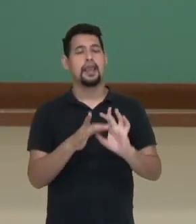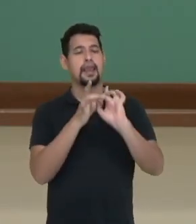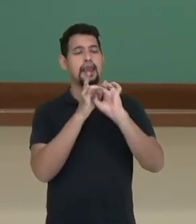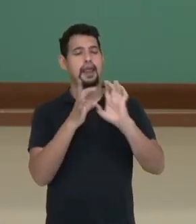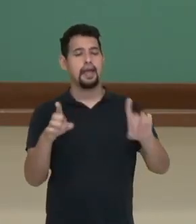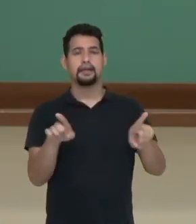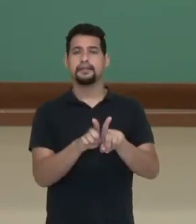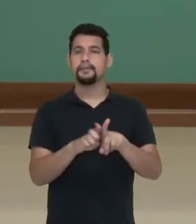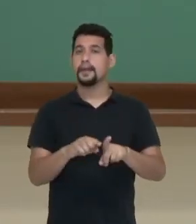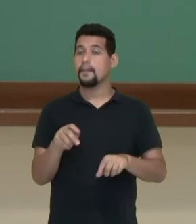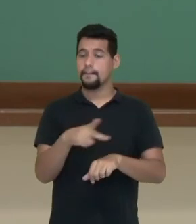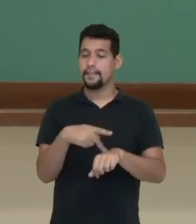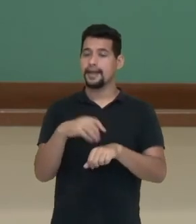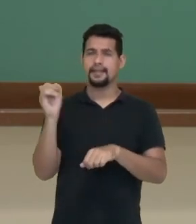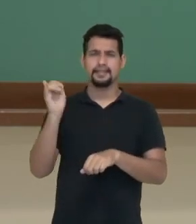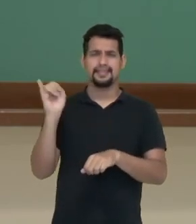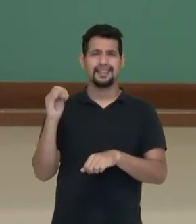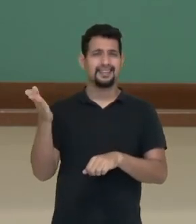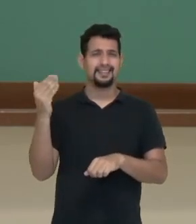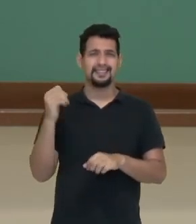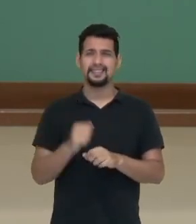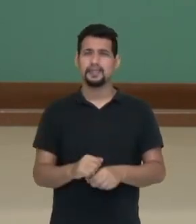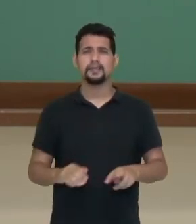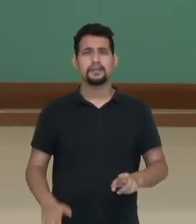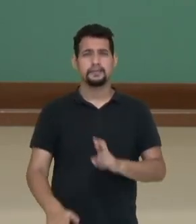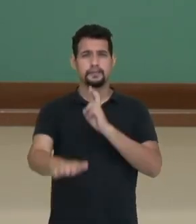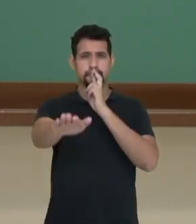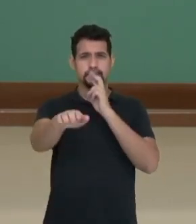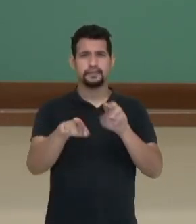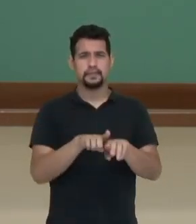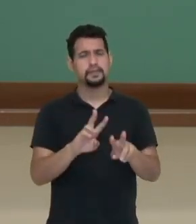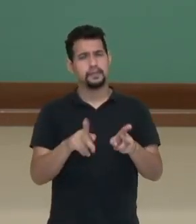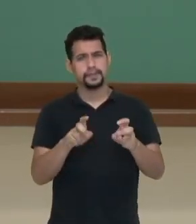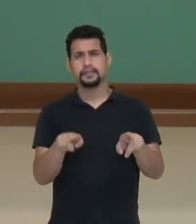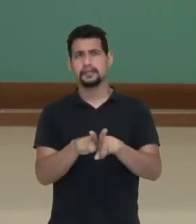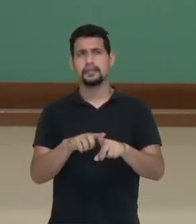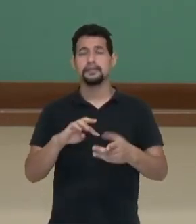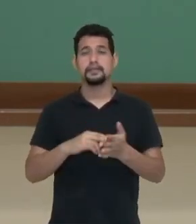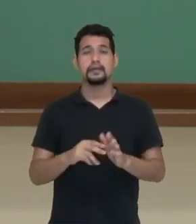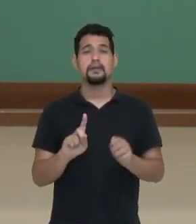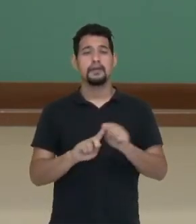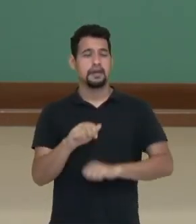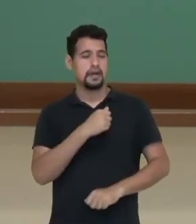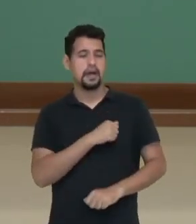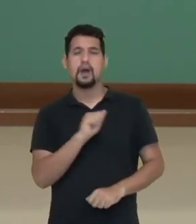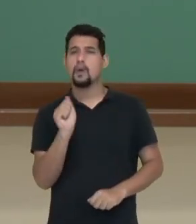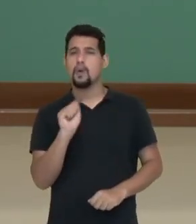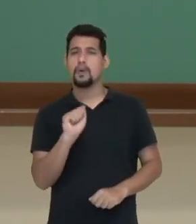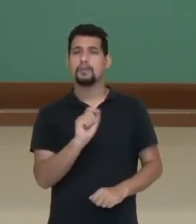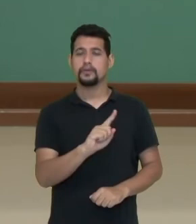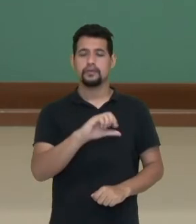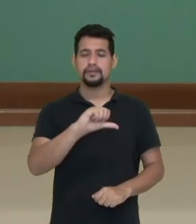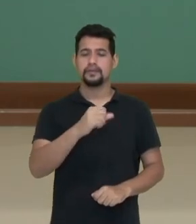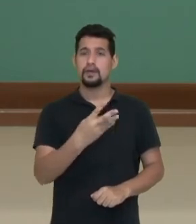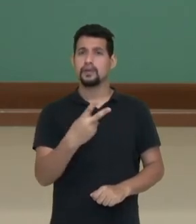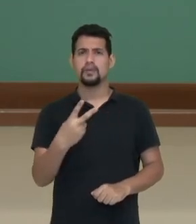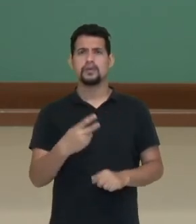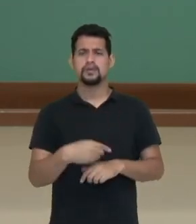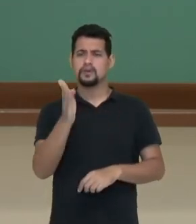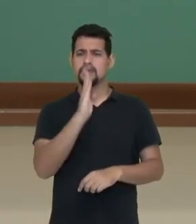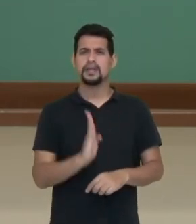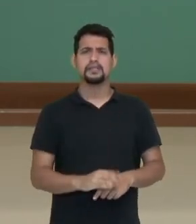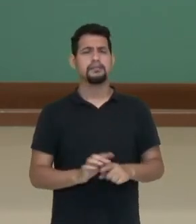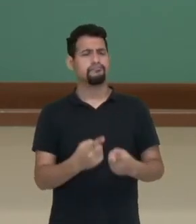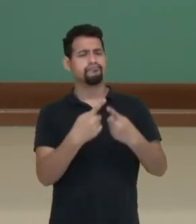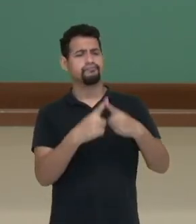libertação da Itália do regime nazi-fascista. Como a gente pode ver aqui, em agosto de 1942, o Brasil declara guerra aos países